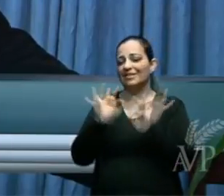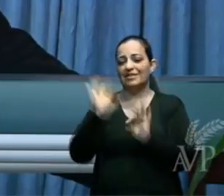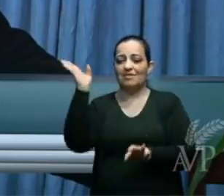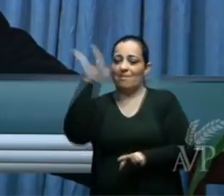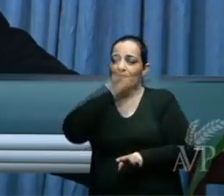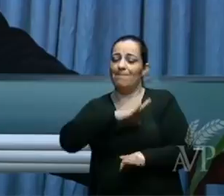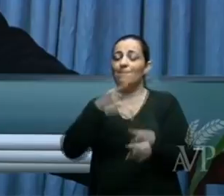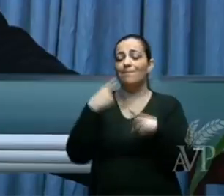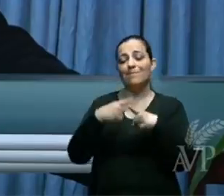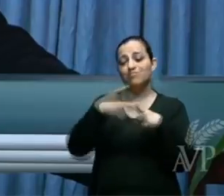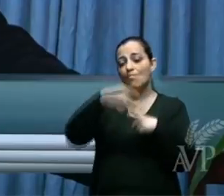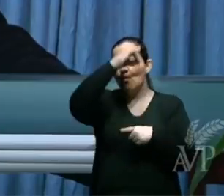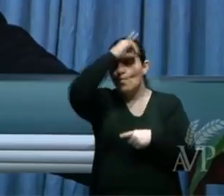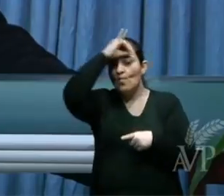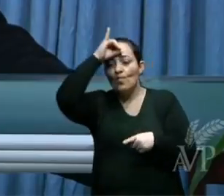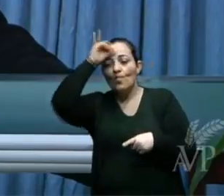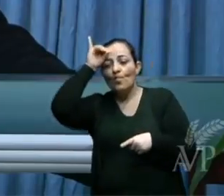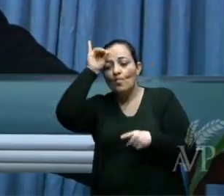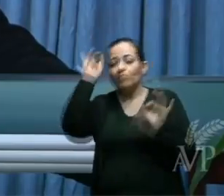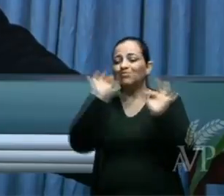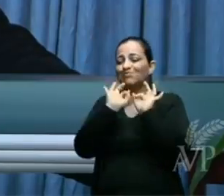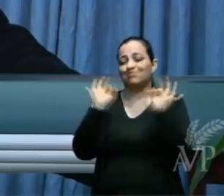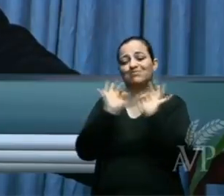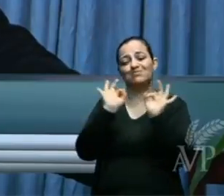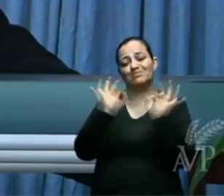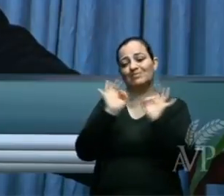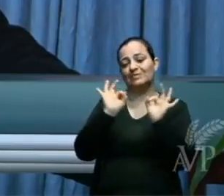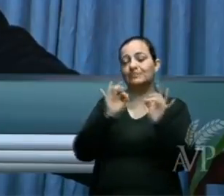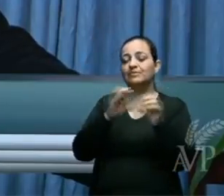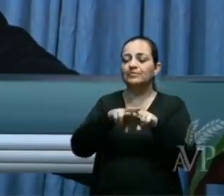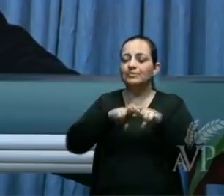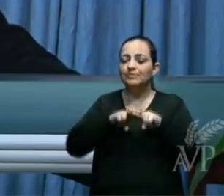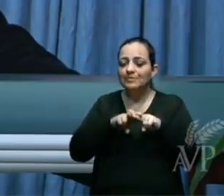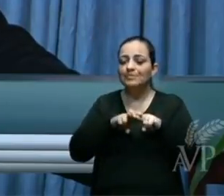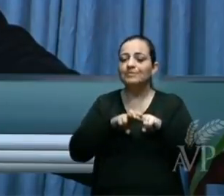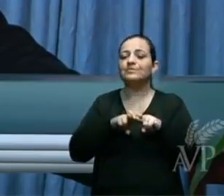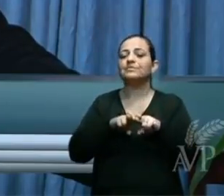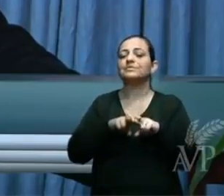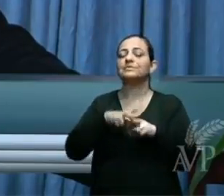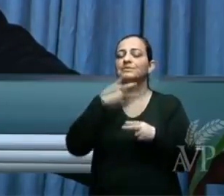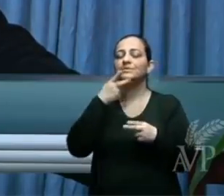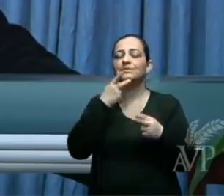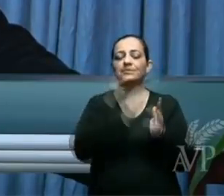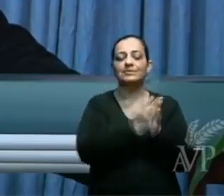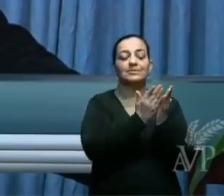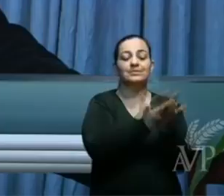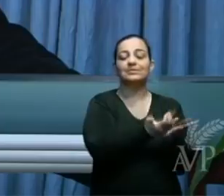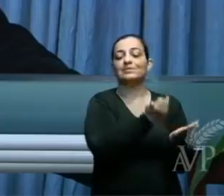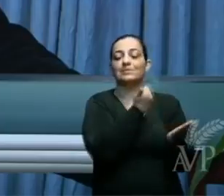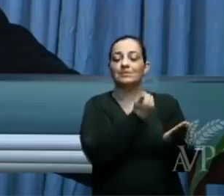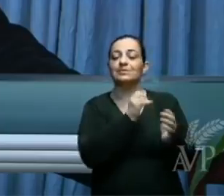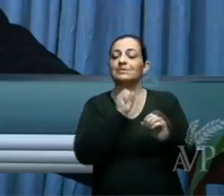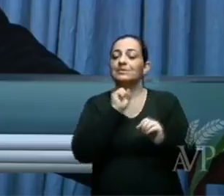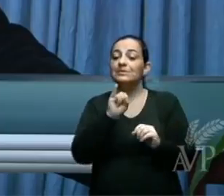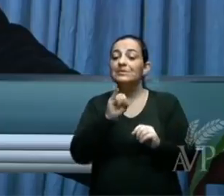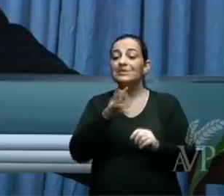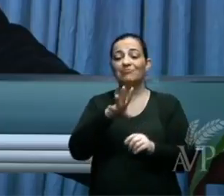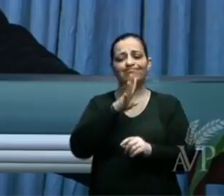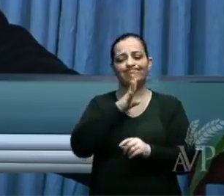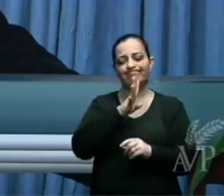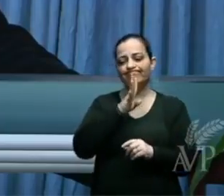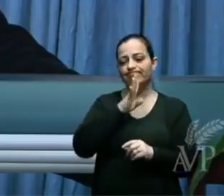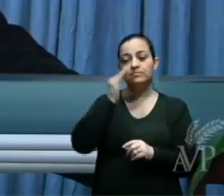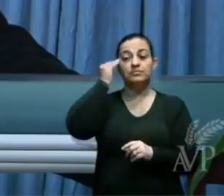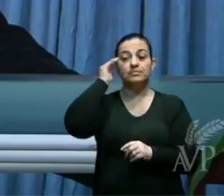mas a ignorância senhor por isso diz a bíblia que se eles conhecessem